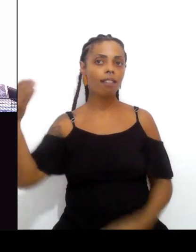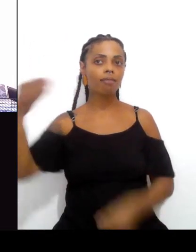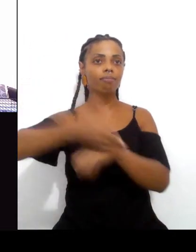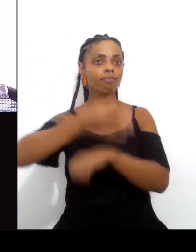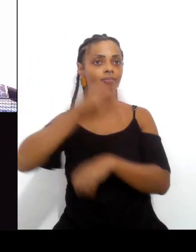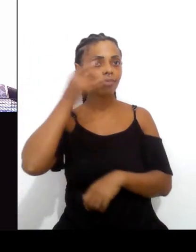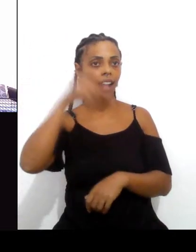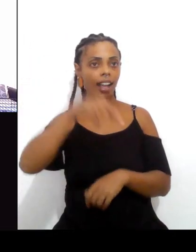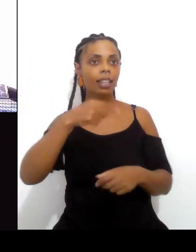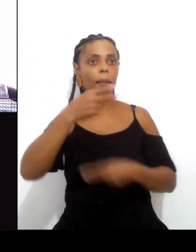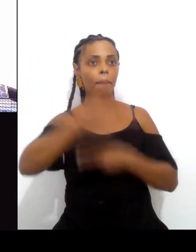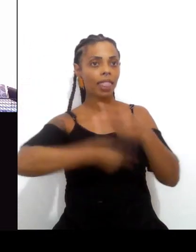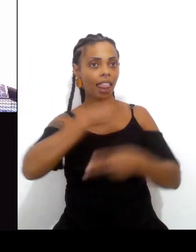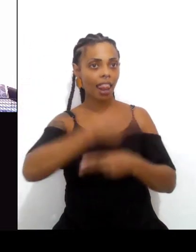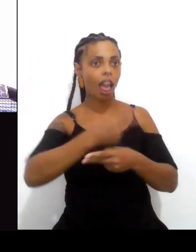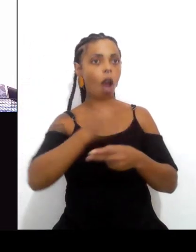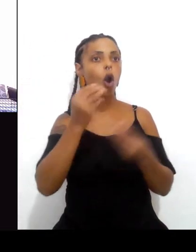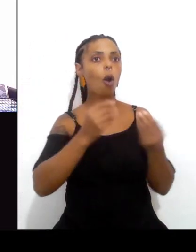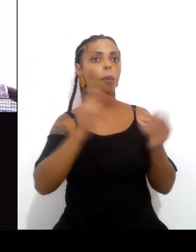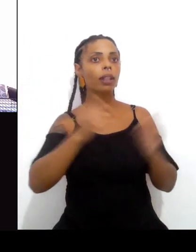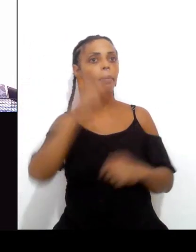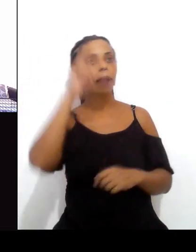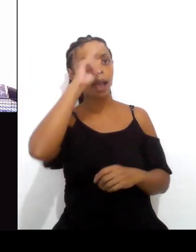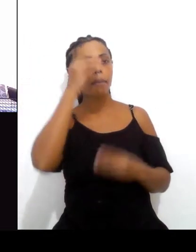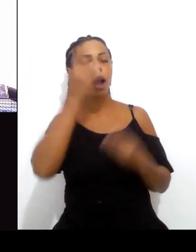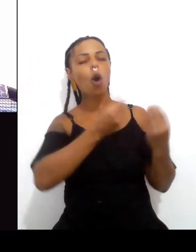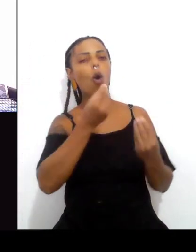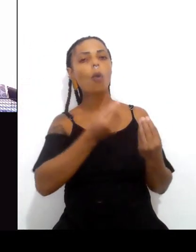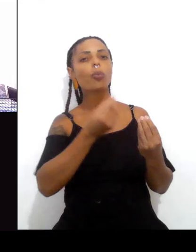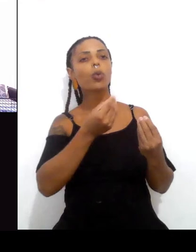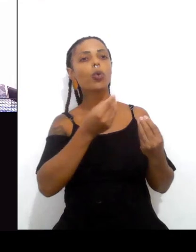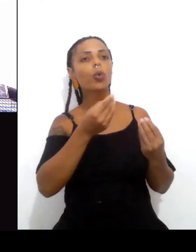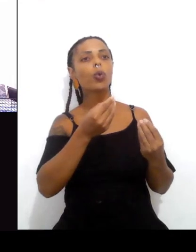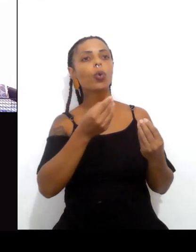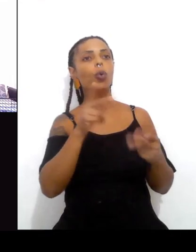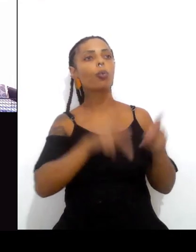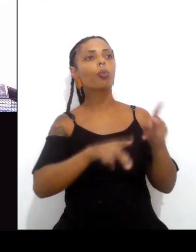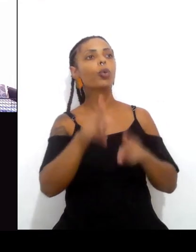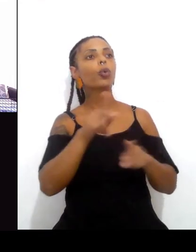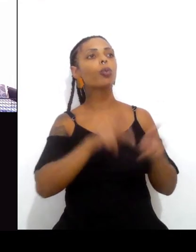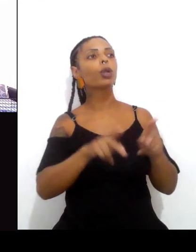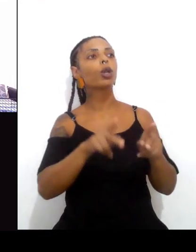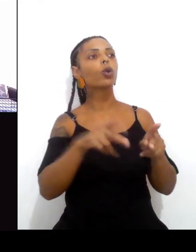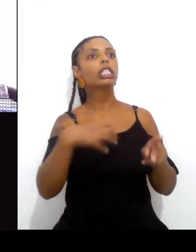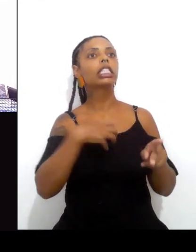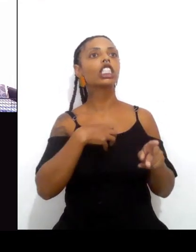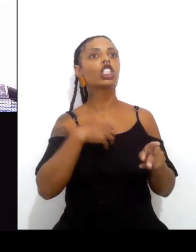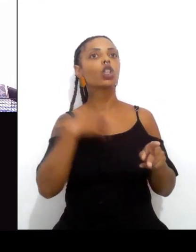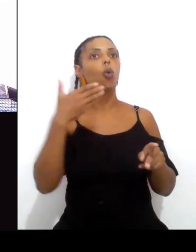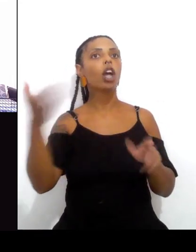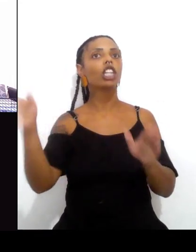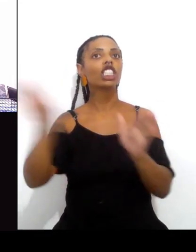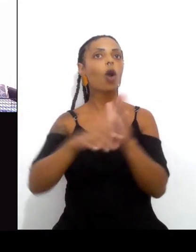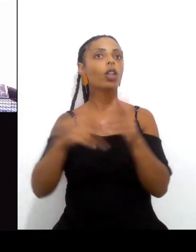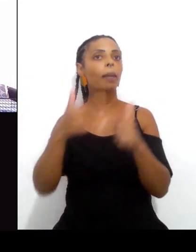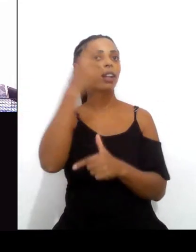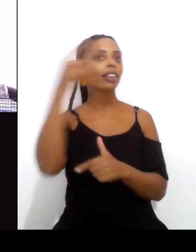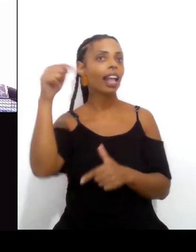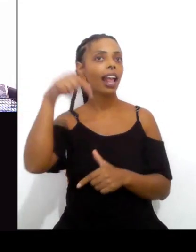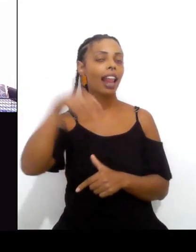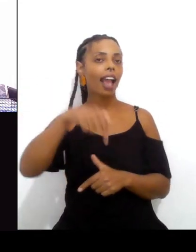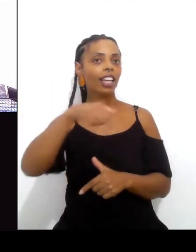que você poderia nos lembrar assim sobre como foi essa recepção da obra de bacon naquela época no Brasil e enfim